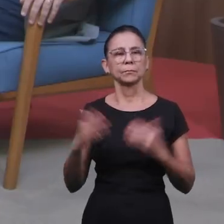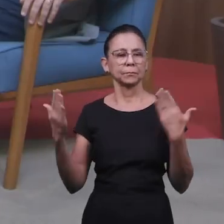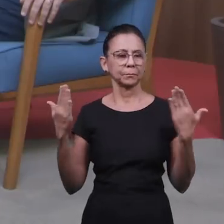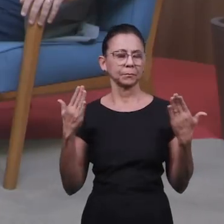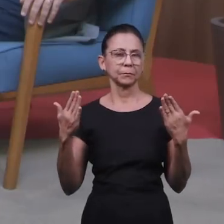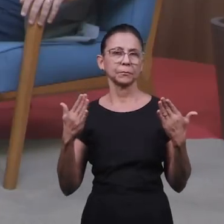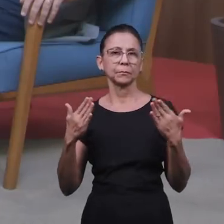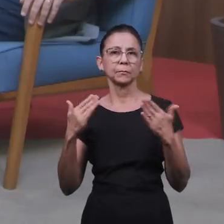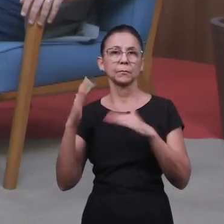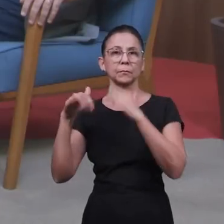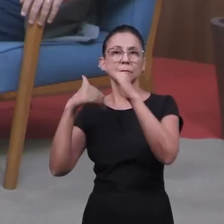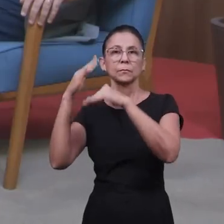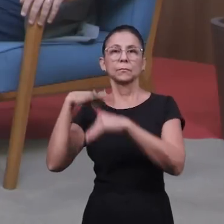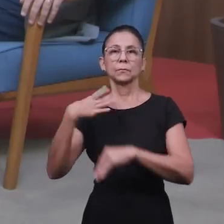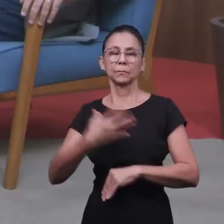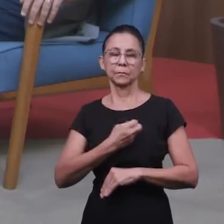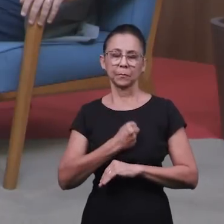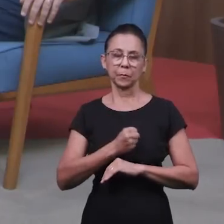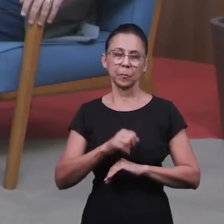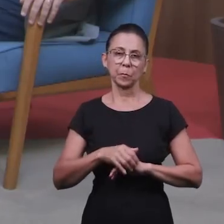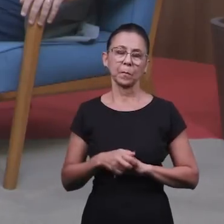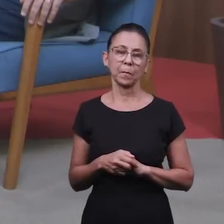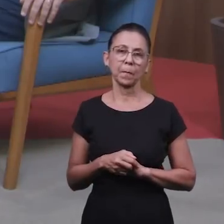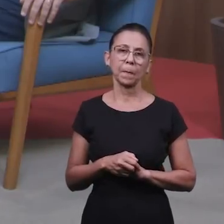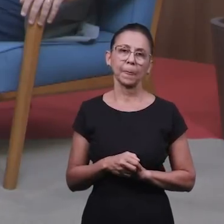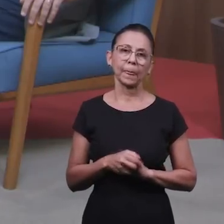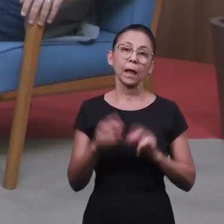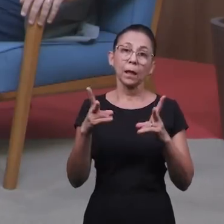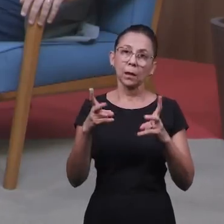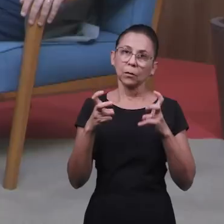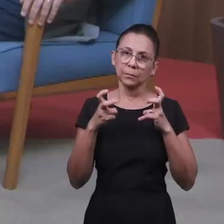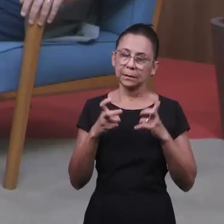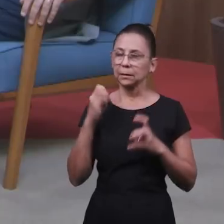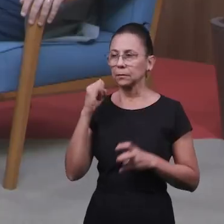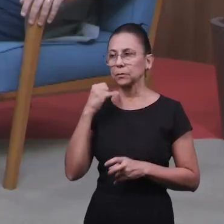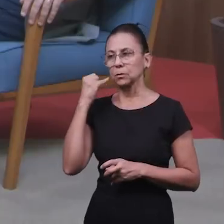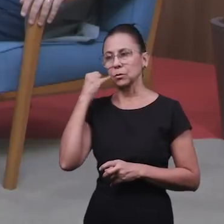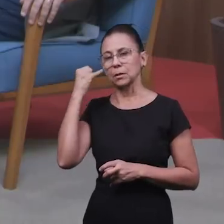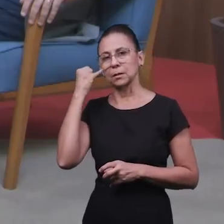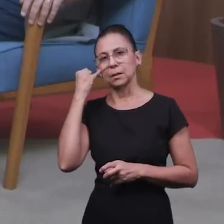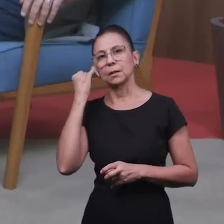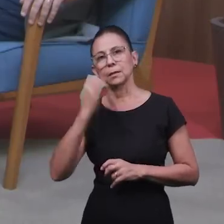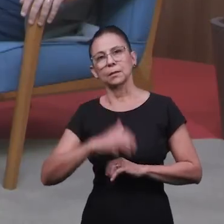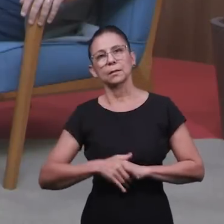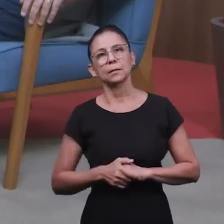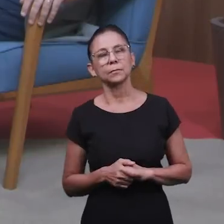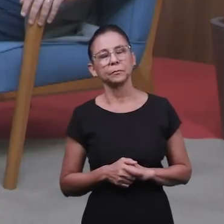Observe Josias e todos, como já temos abordado vários programas,